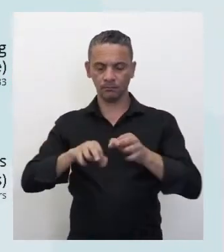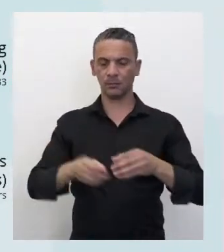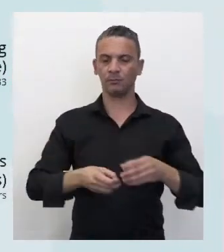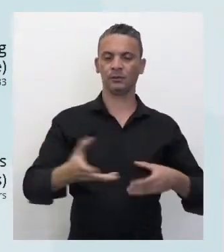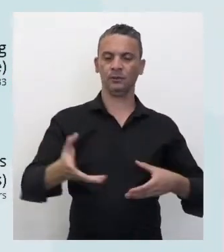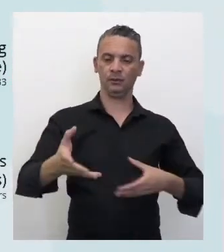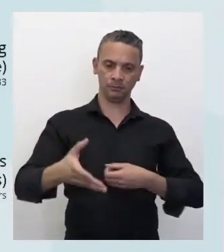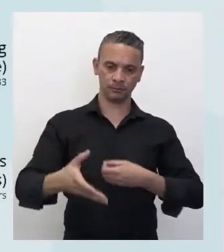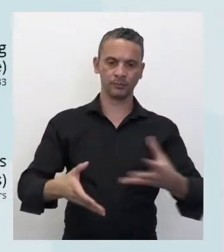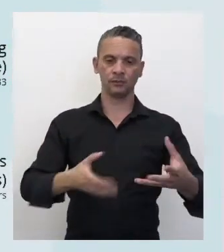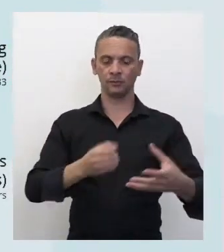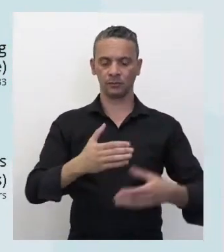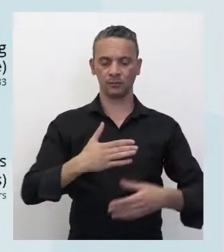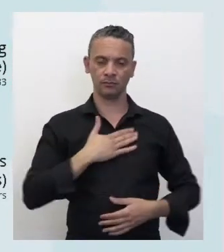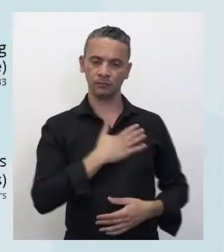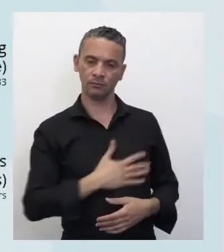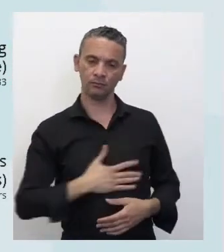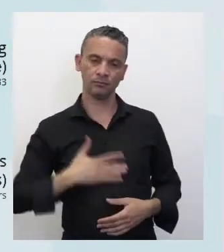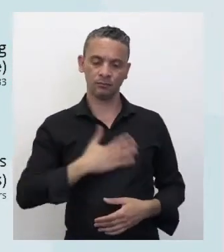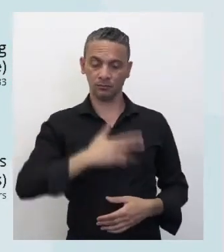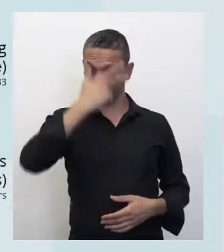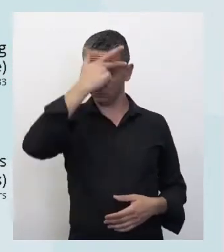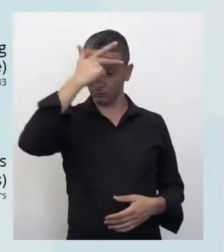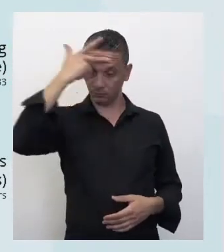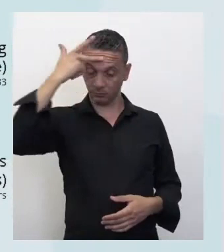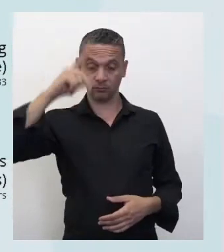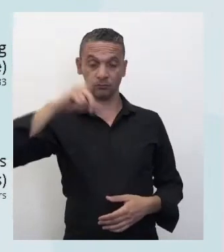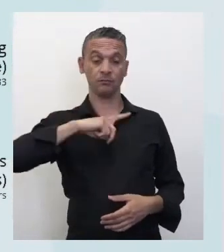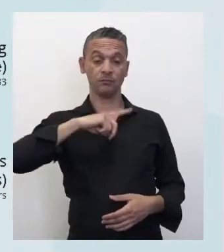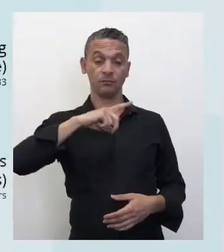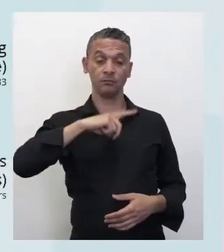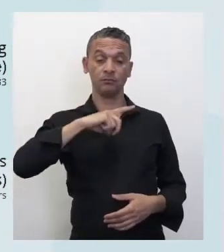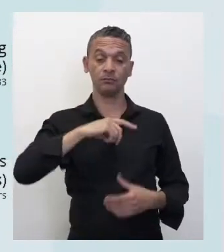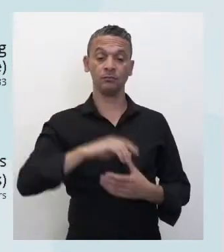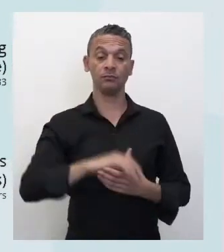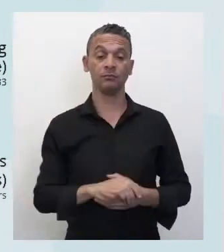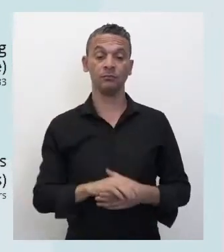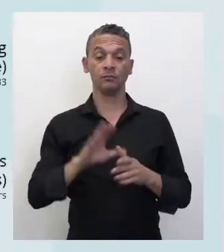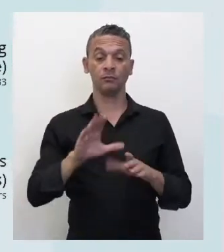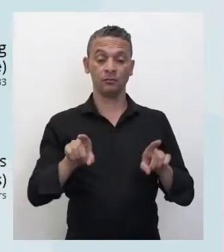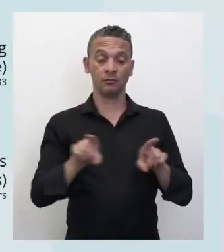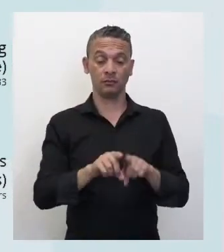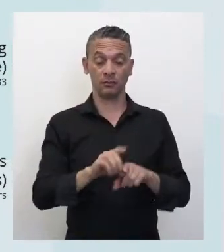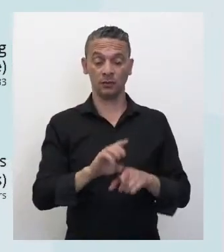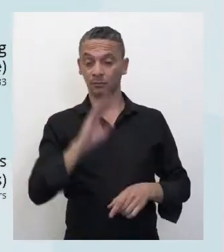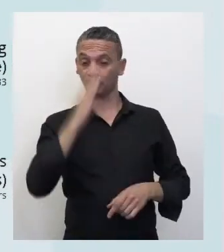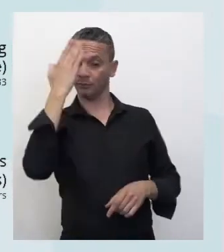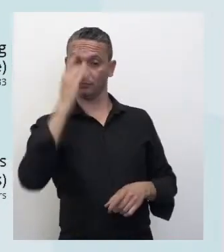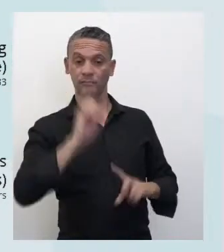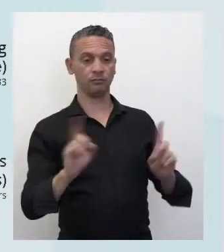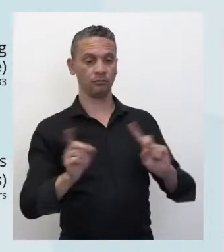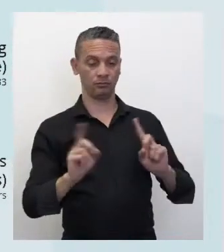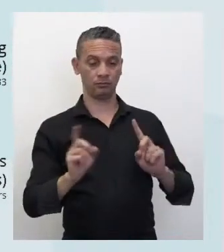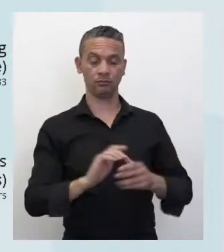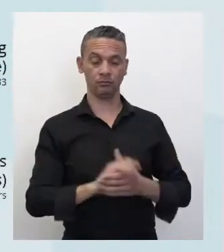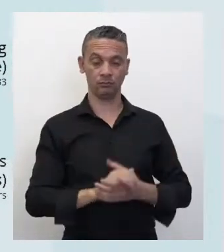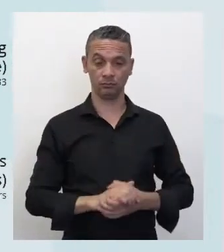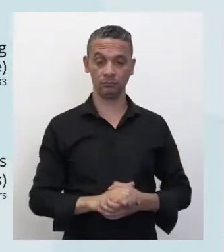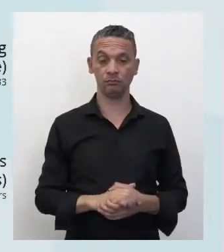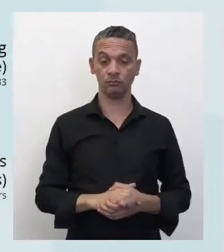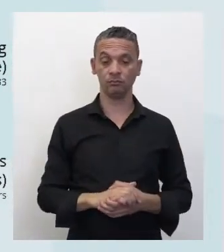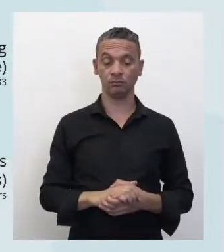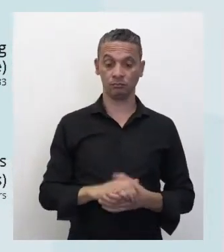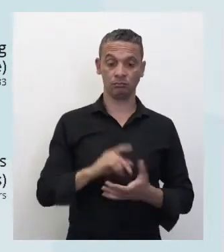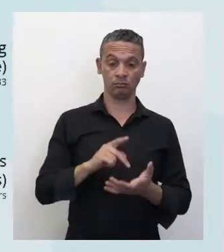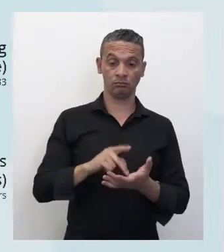para satisfazer as necessidades de todos os homens, mas não a ganância de todos os homens. Oh, that is good,